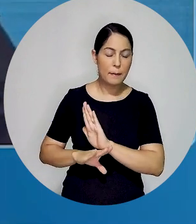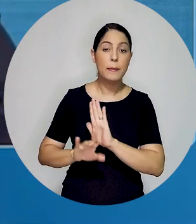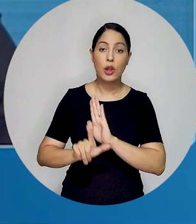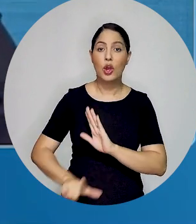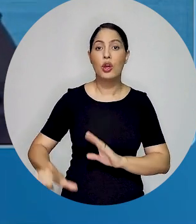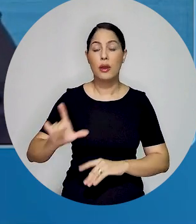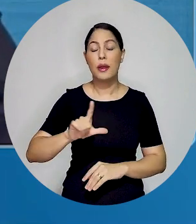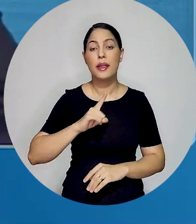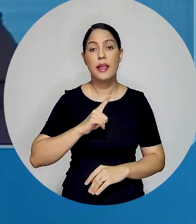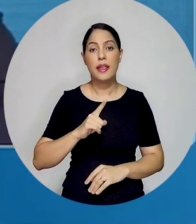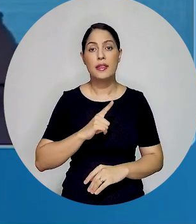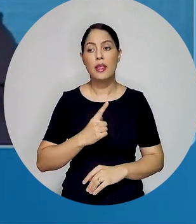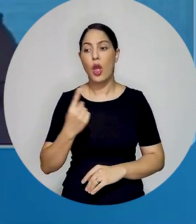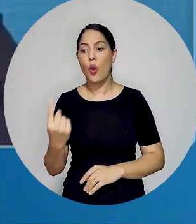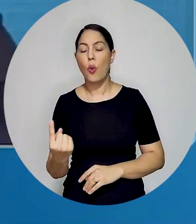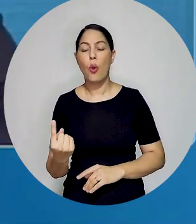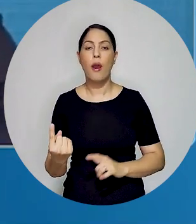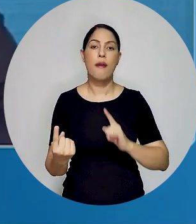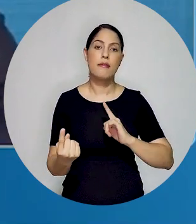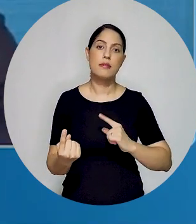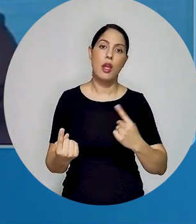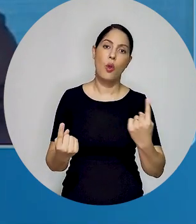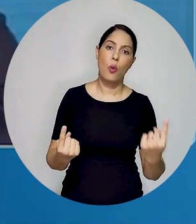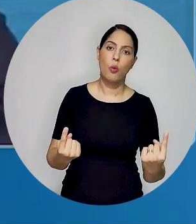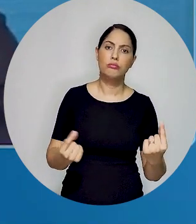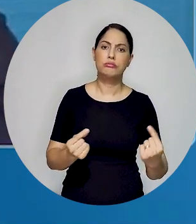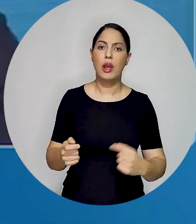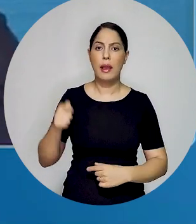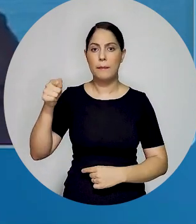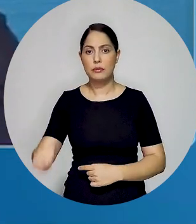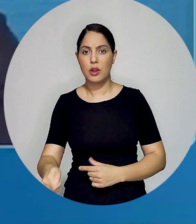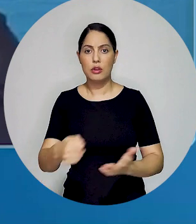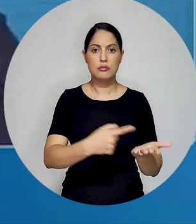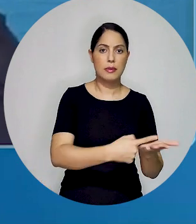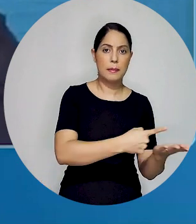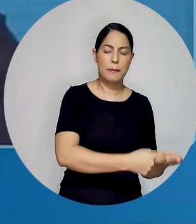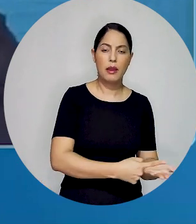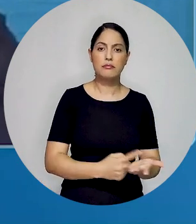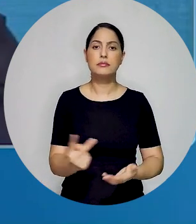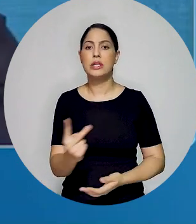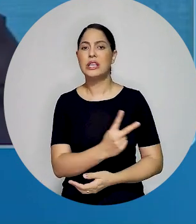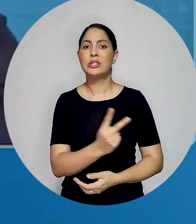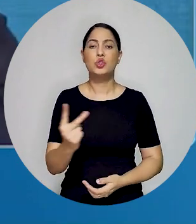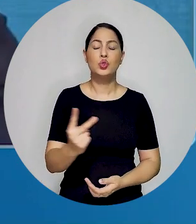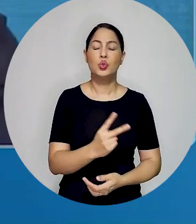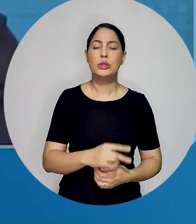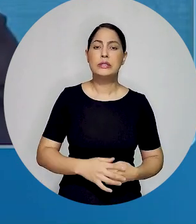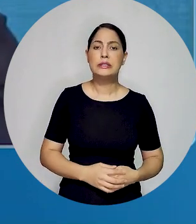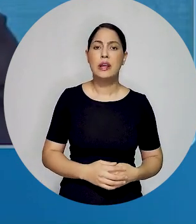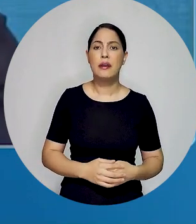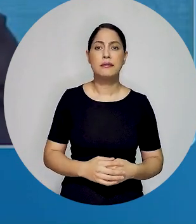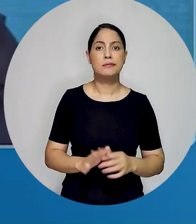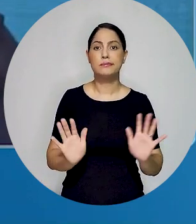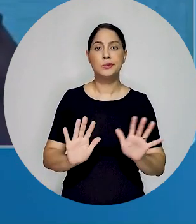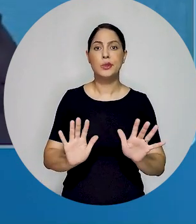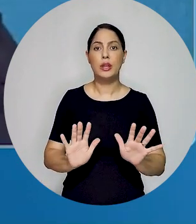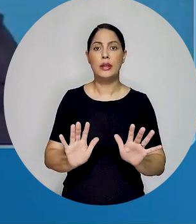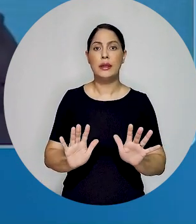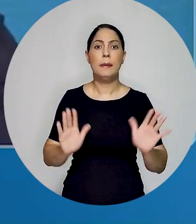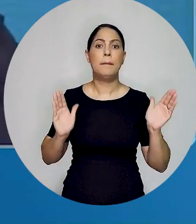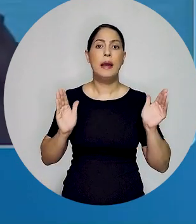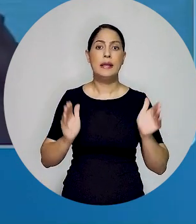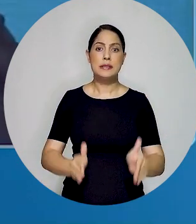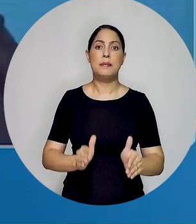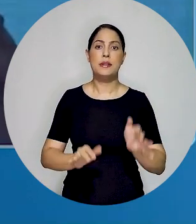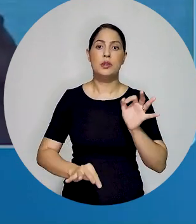2015, tanto uma quanto a outra, elas não crescem à